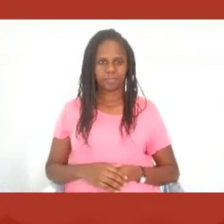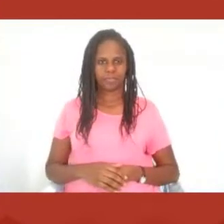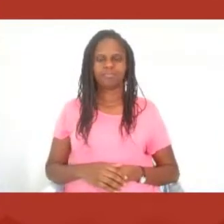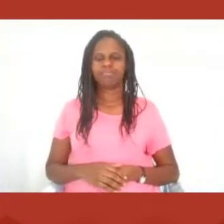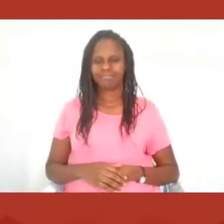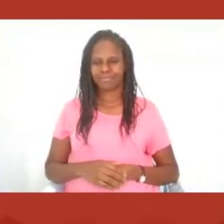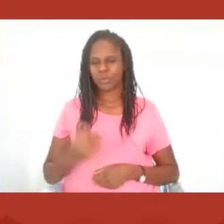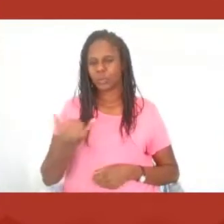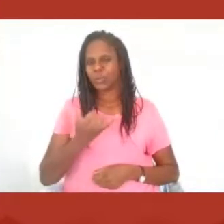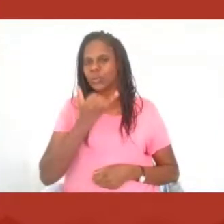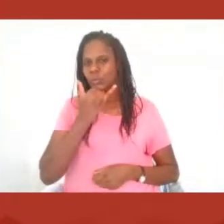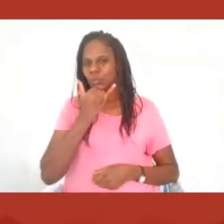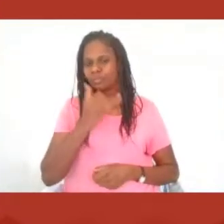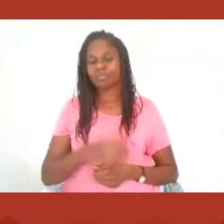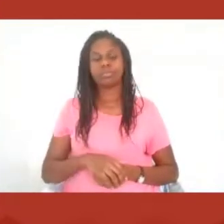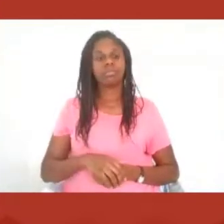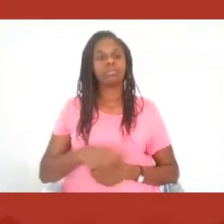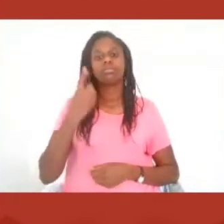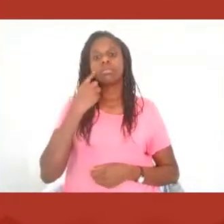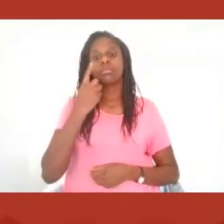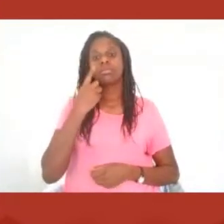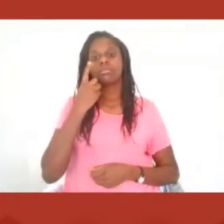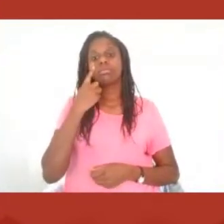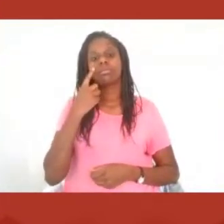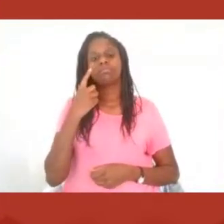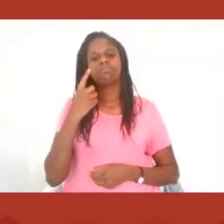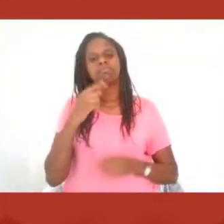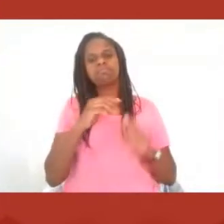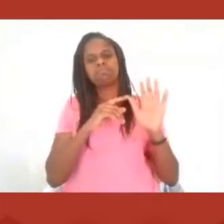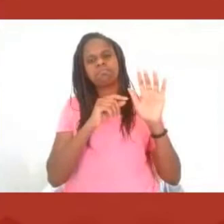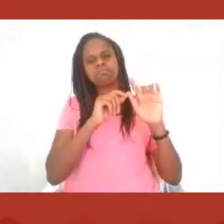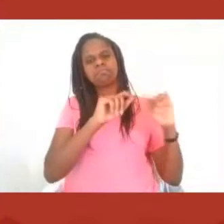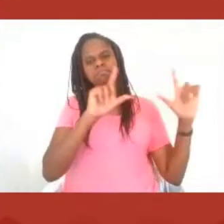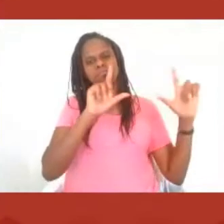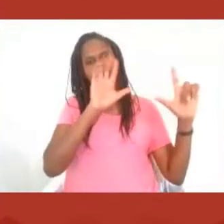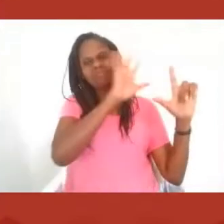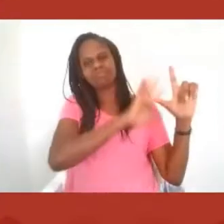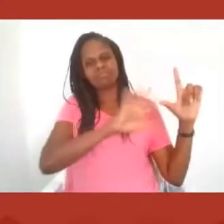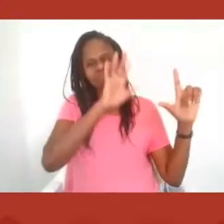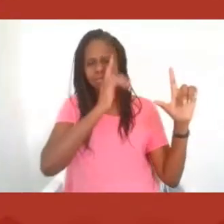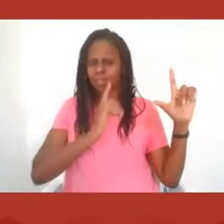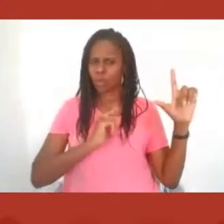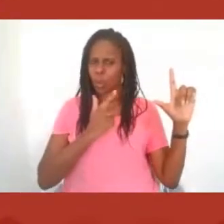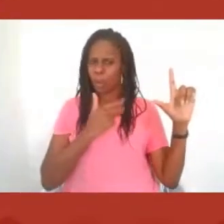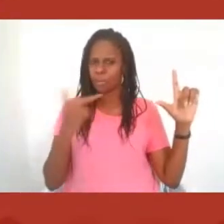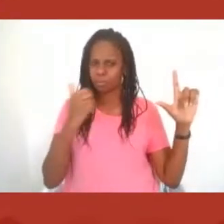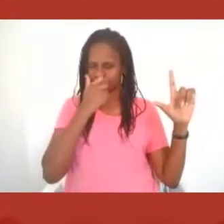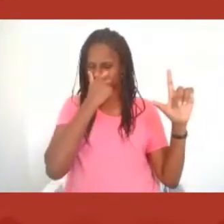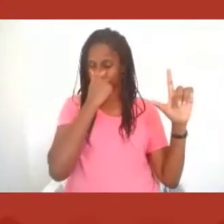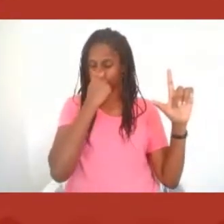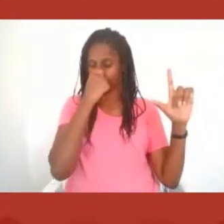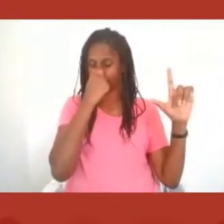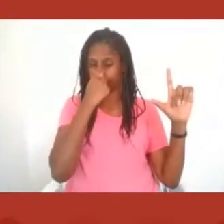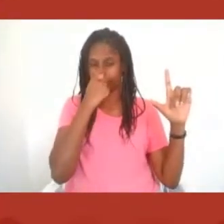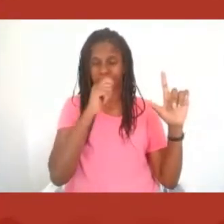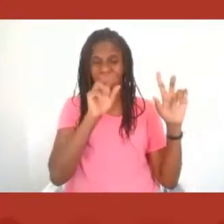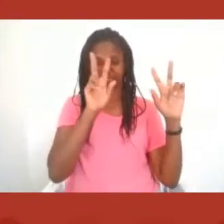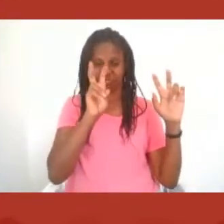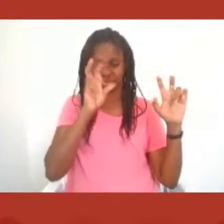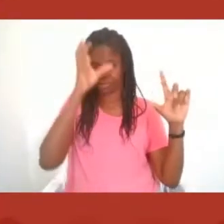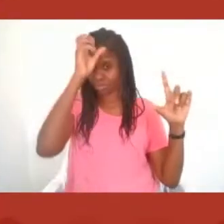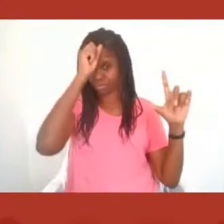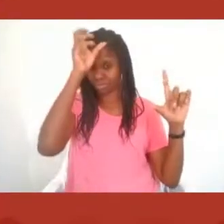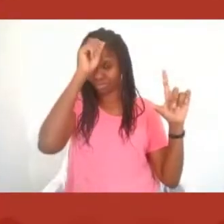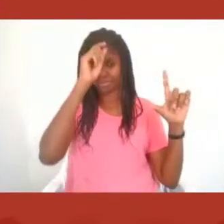Desculpa, pessoal. Vamos ver, então, se tem alguma coisa nessa tela aí das questões de aprendizagem que não foi contemplado, né?